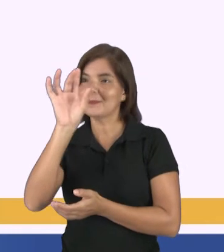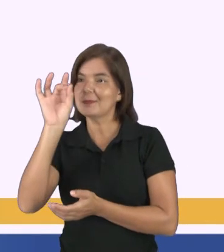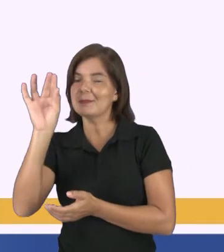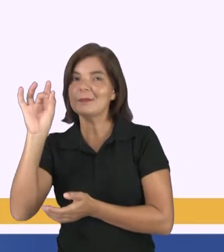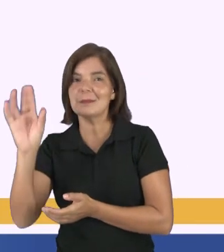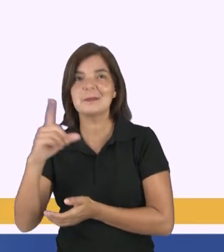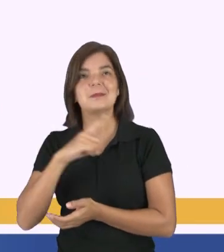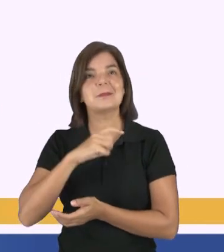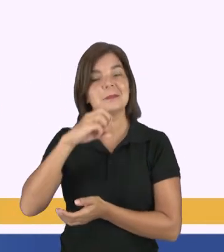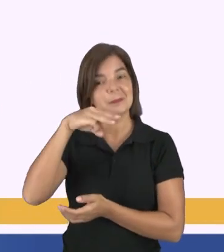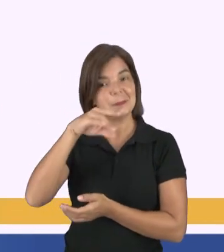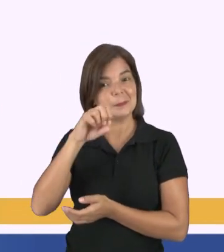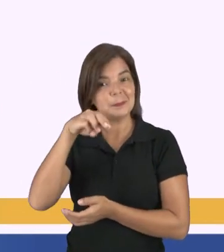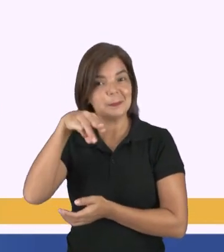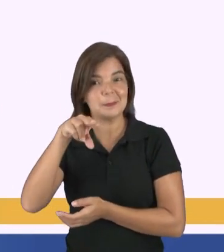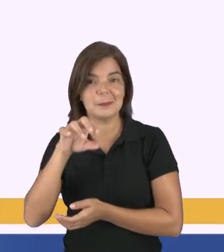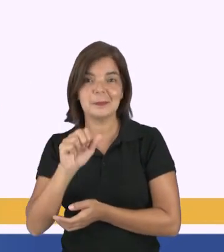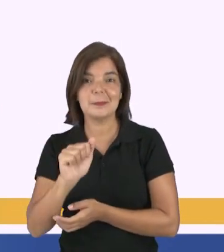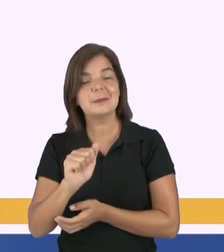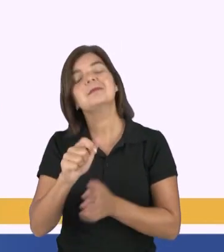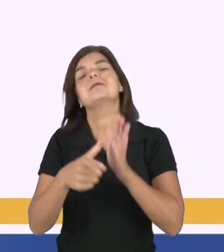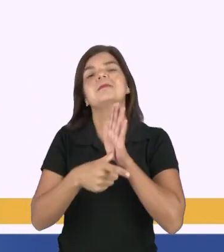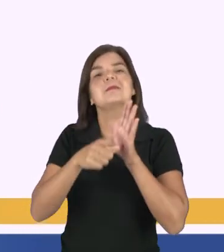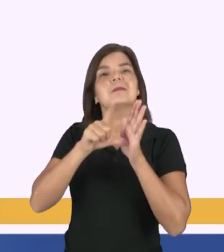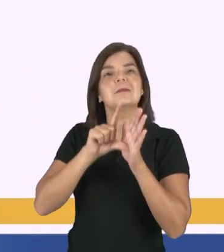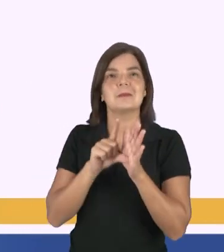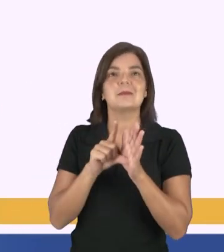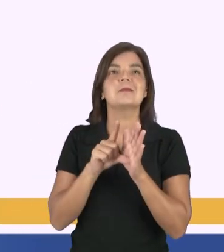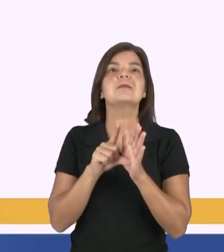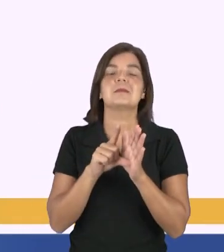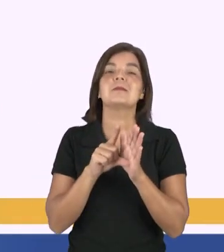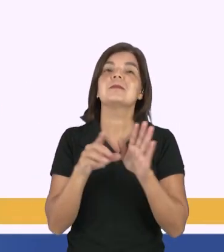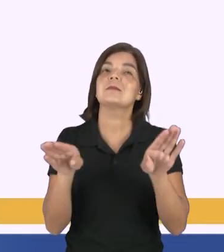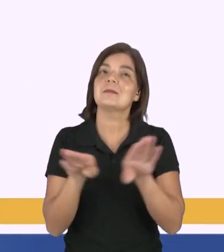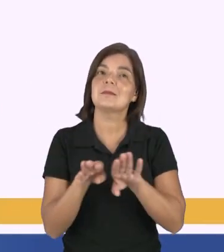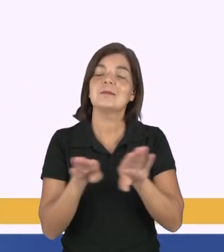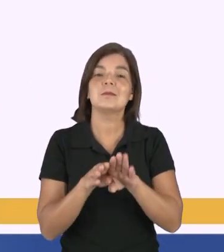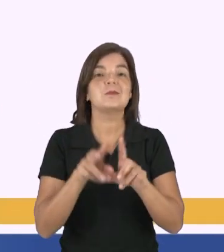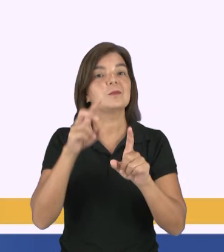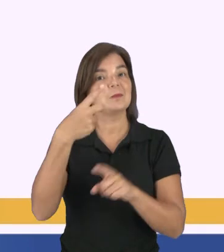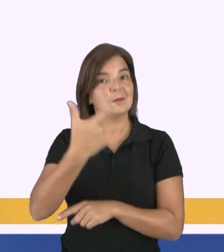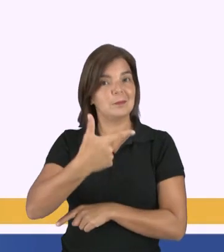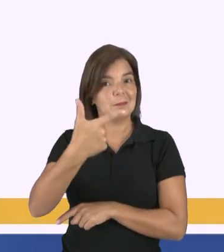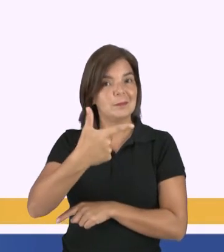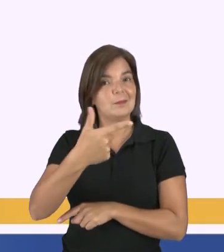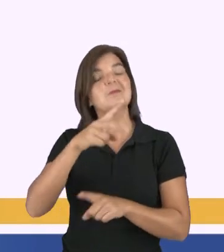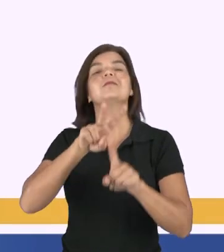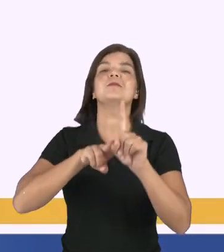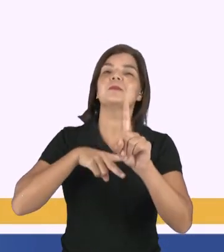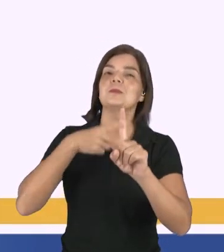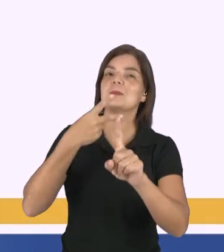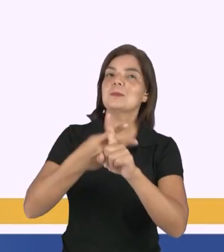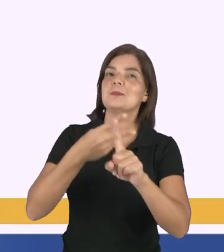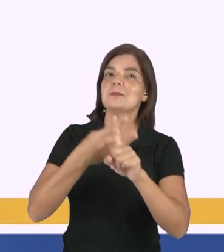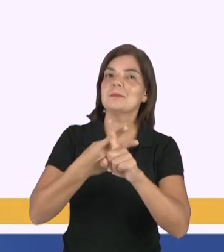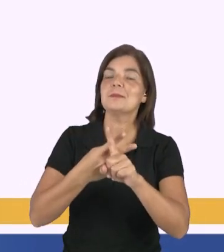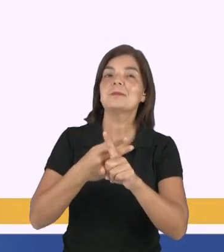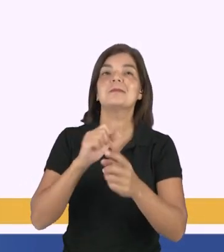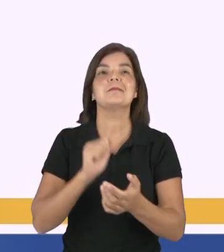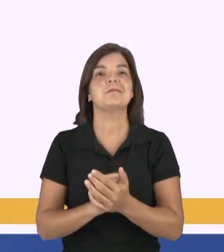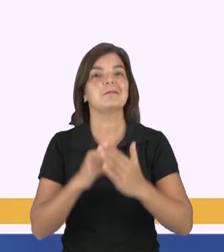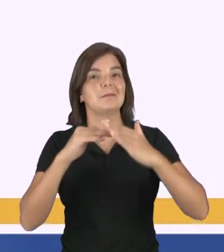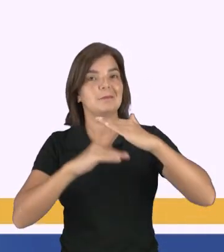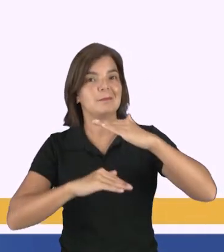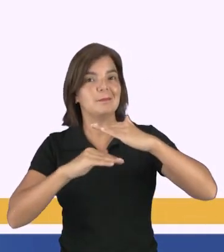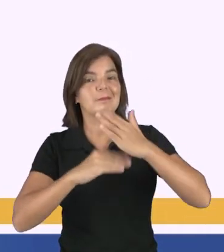cada uma mínima que é anterior a semínima Então ela vale dois que é o dobro assim eu